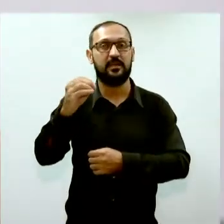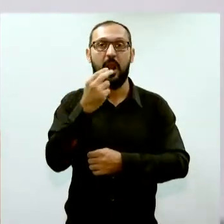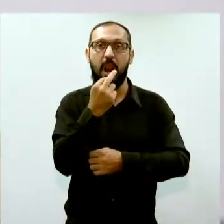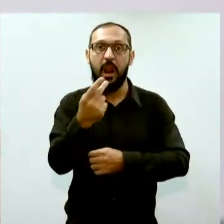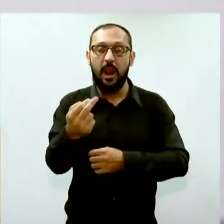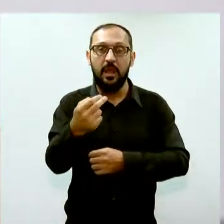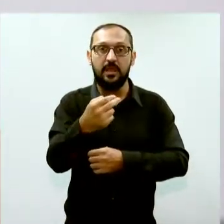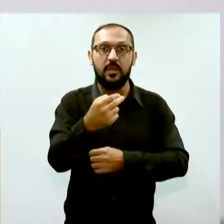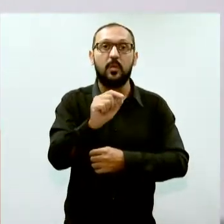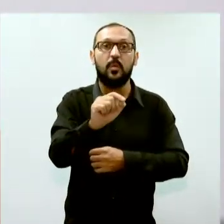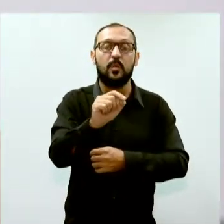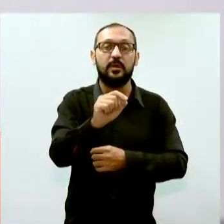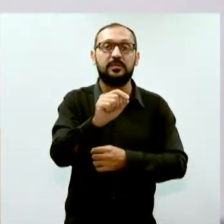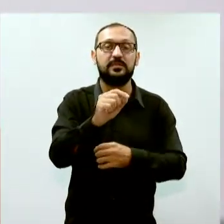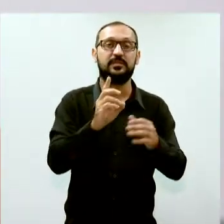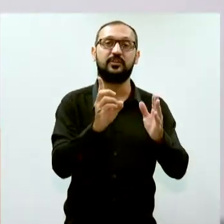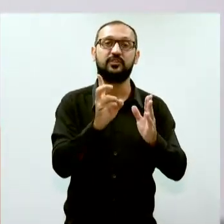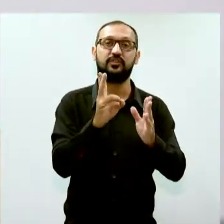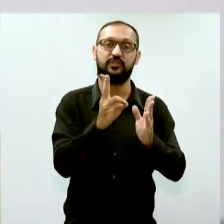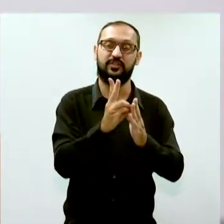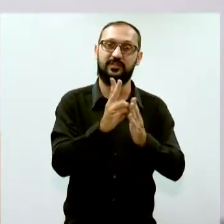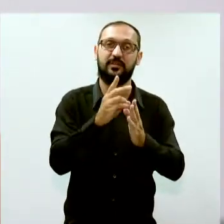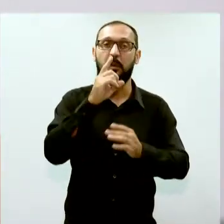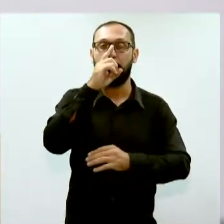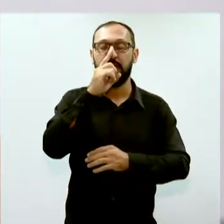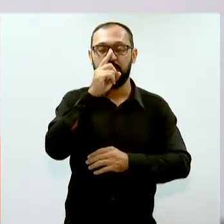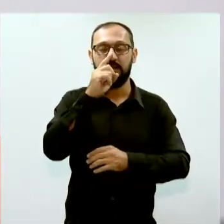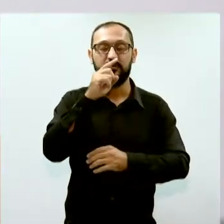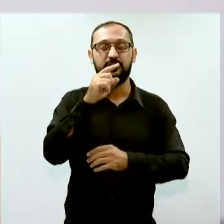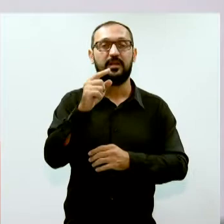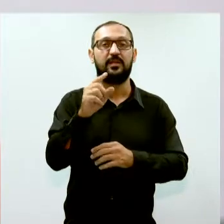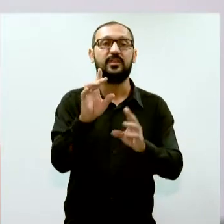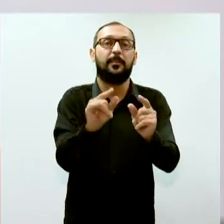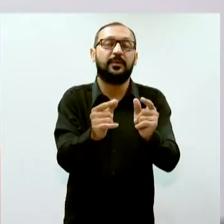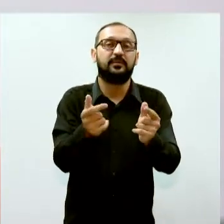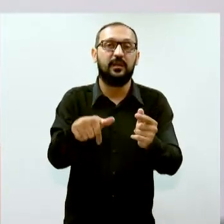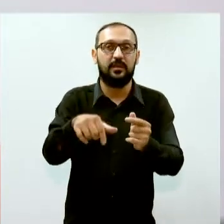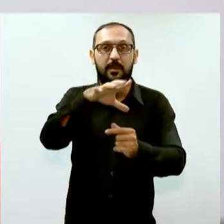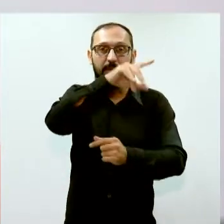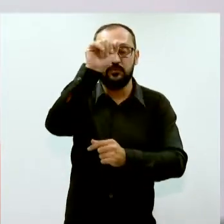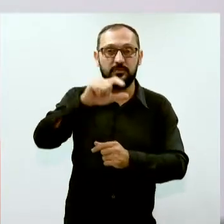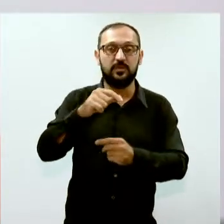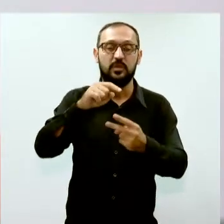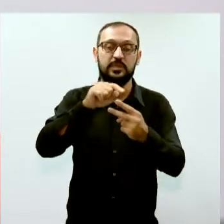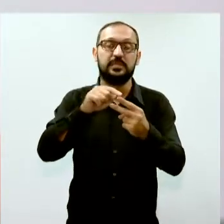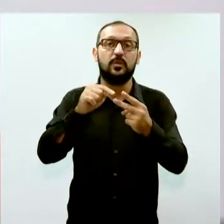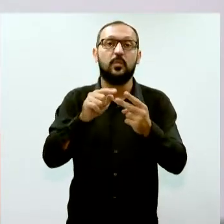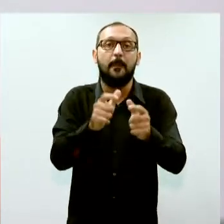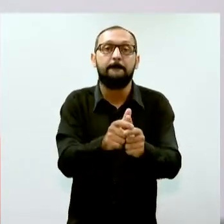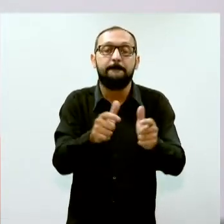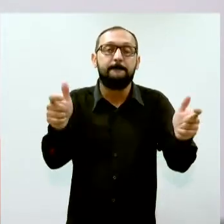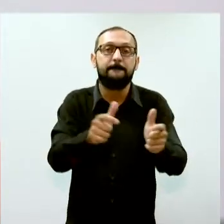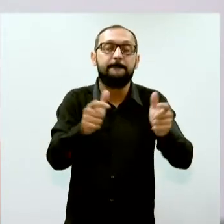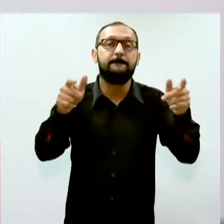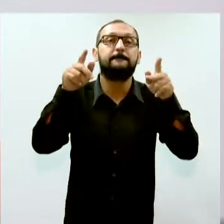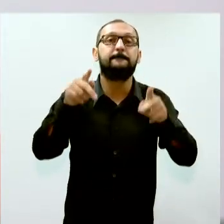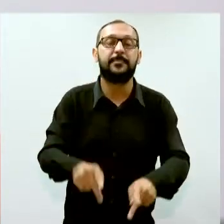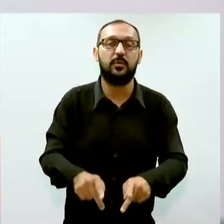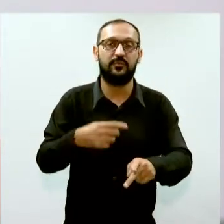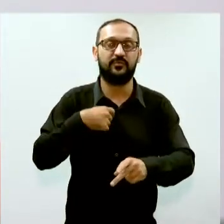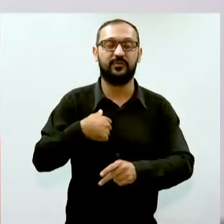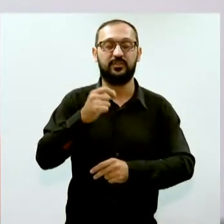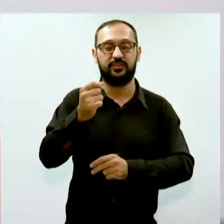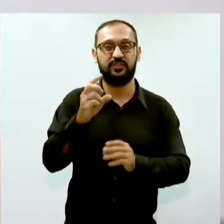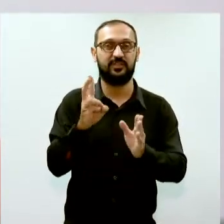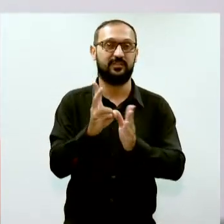todas ameaçadas de extinção. Se a gente olhar para Mato Grosso do Sul possui a segunda maior população indígena do país.